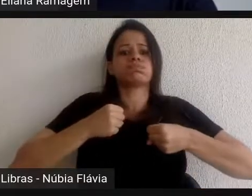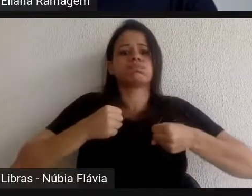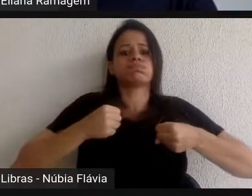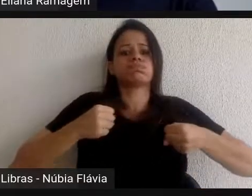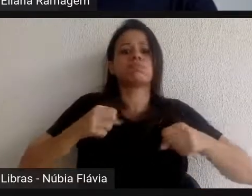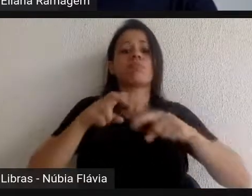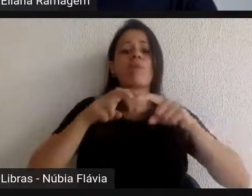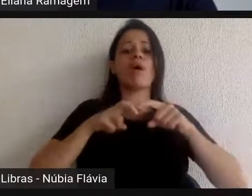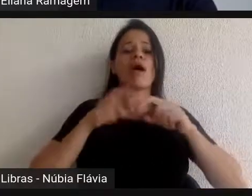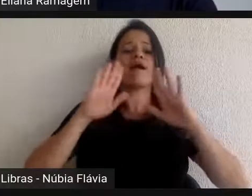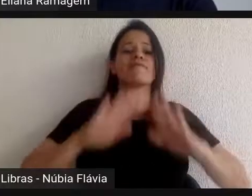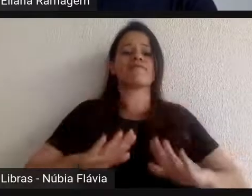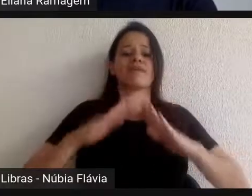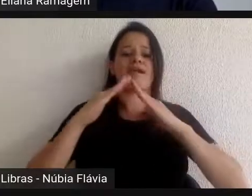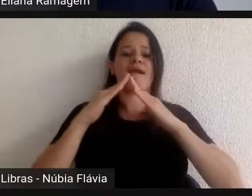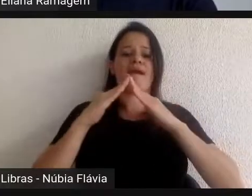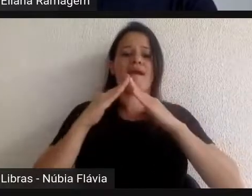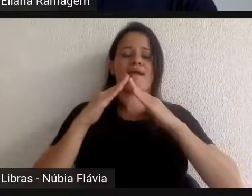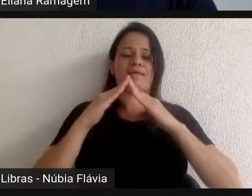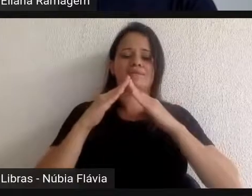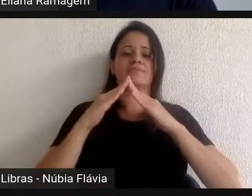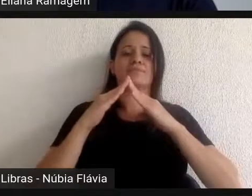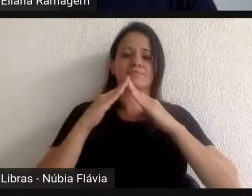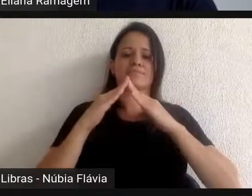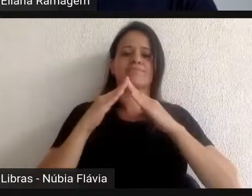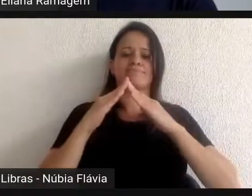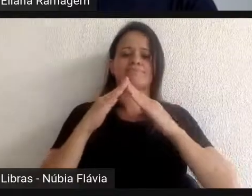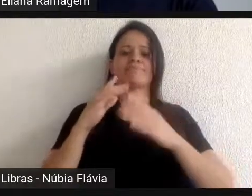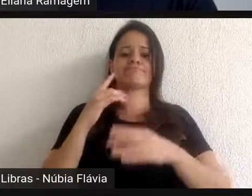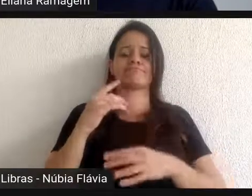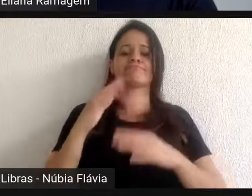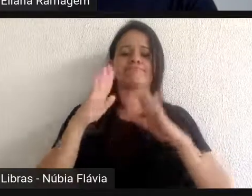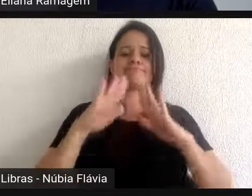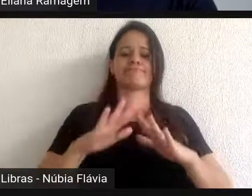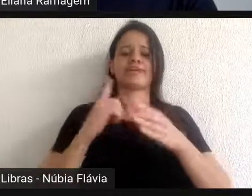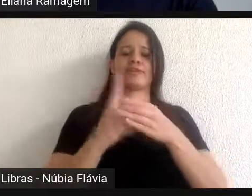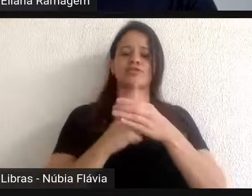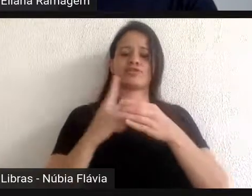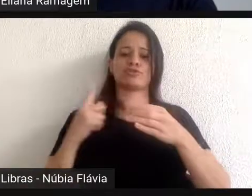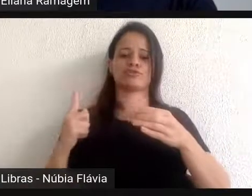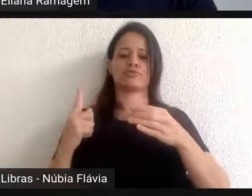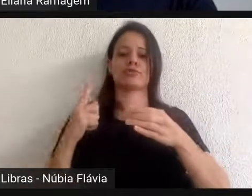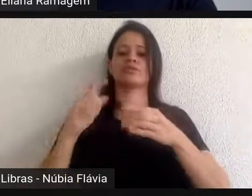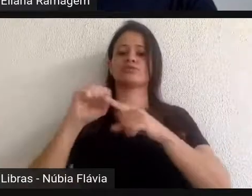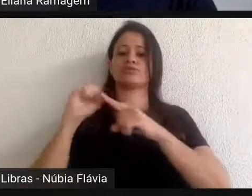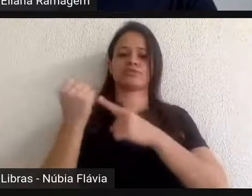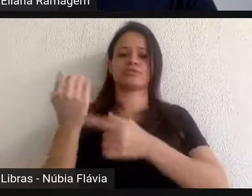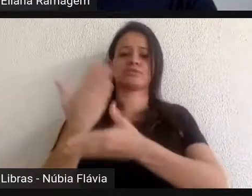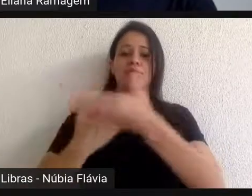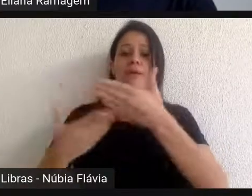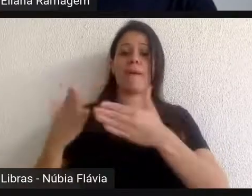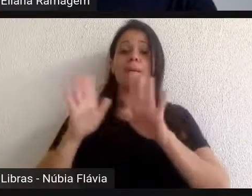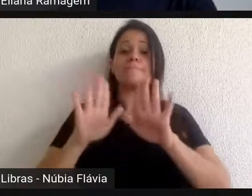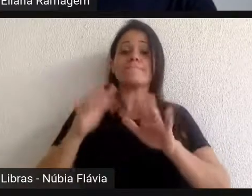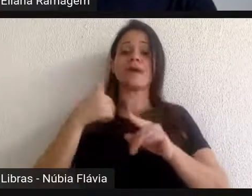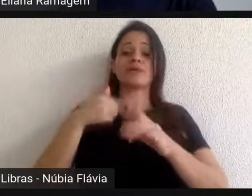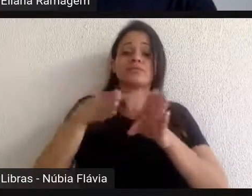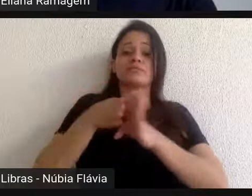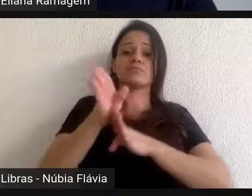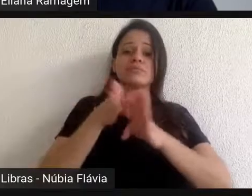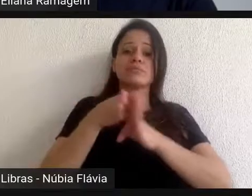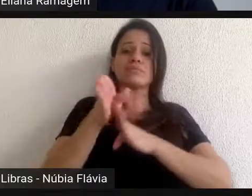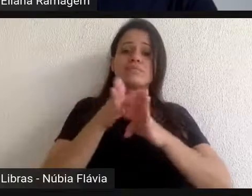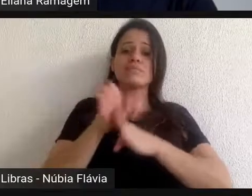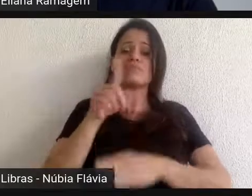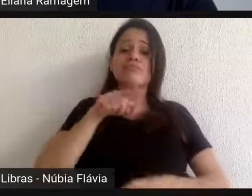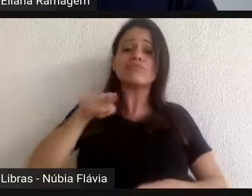isolamento e distanciamento sociais. Em relação às orientações, né, que eu costumo